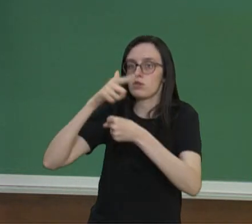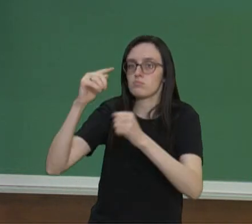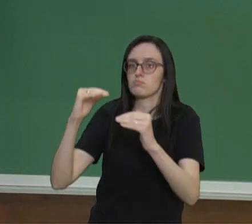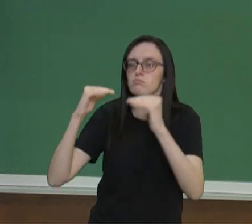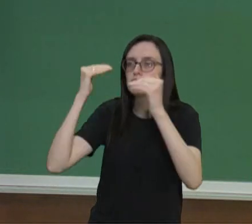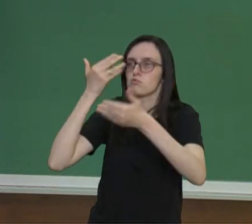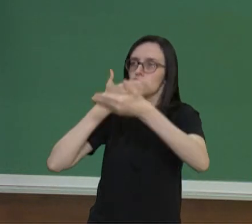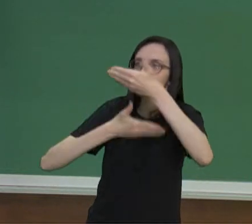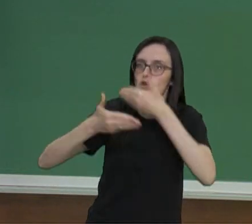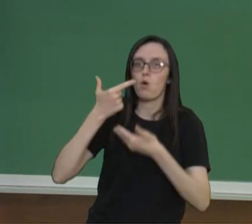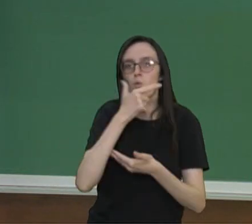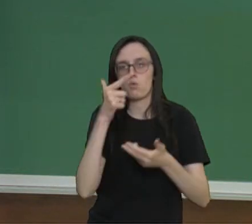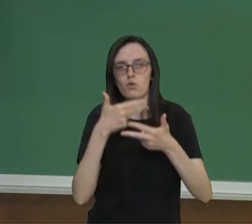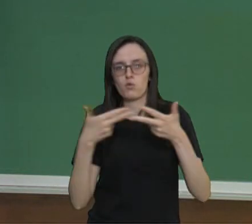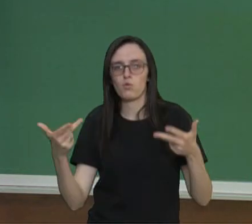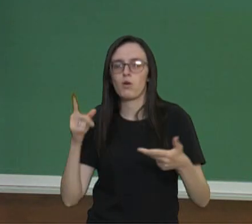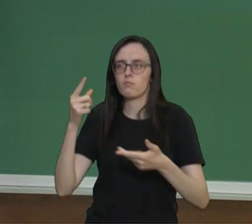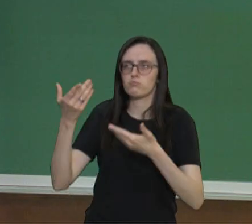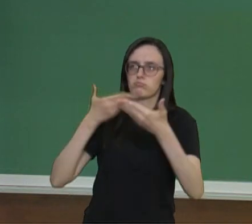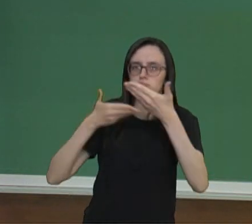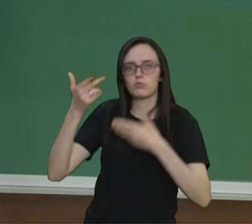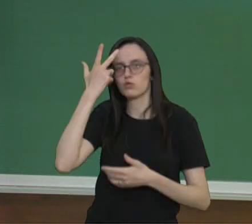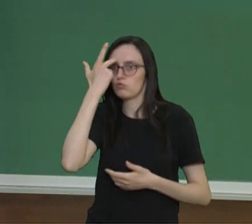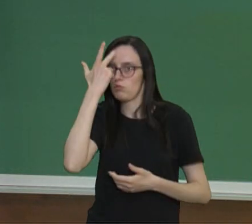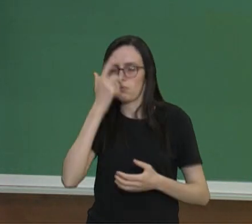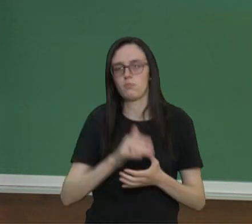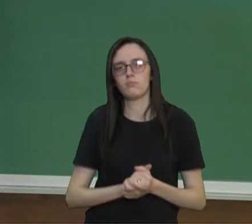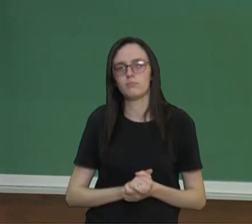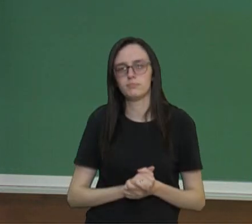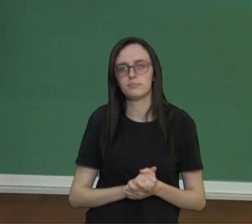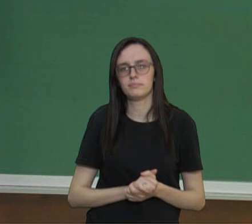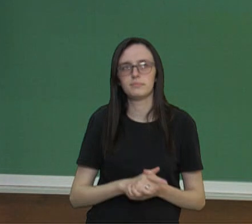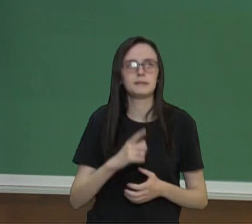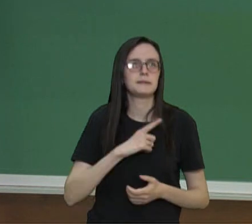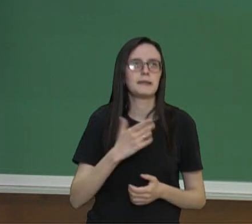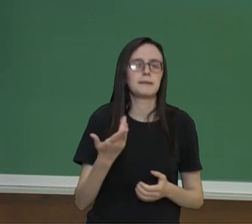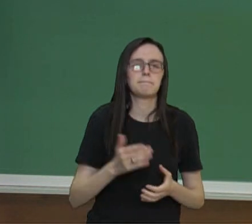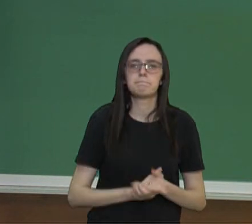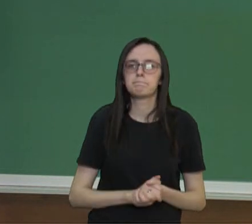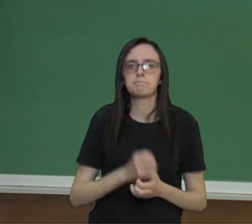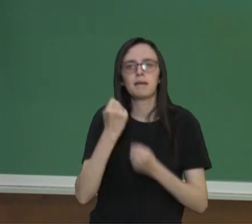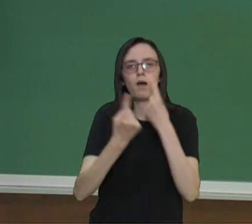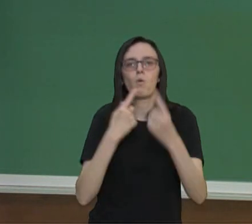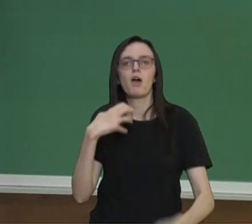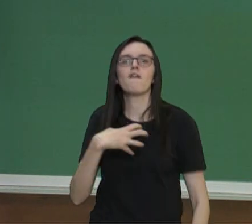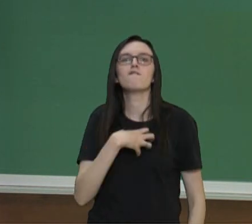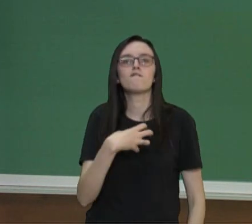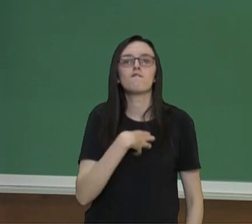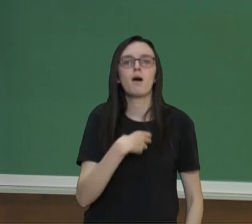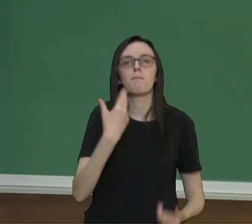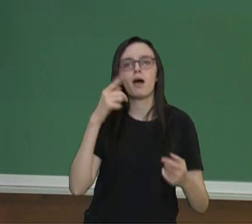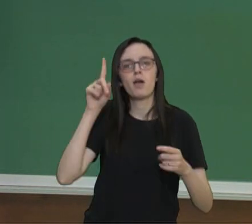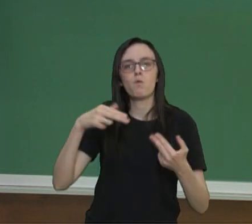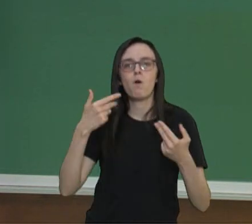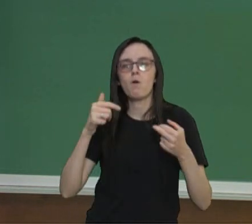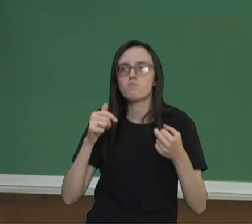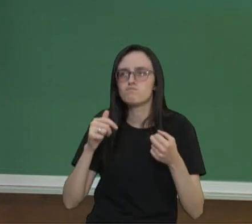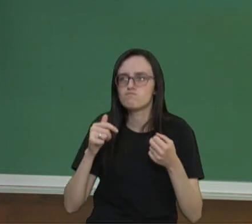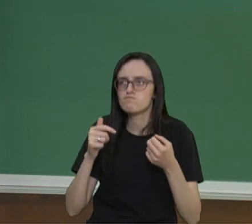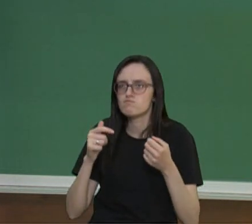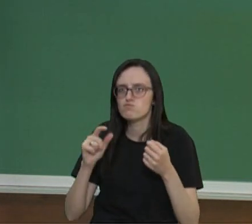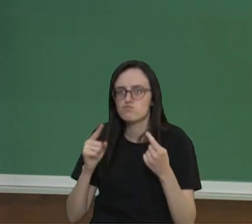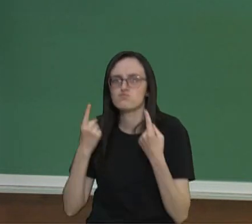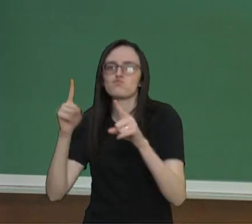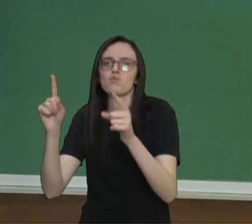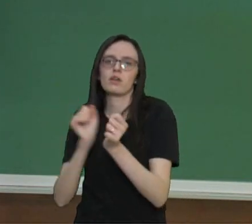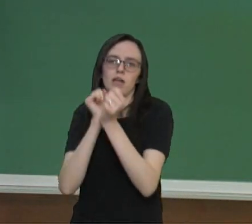em troca de algumas coisas. Uma negociação normal. Então você tem aí algumas formas de resistência à escravidão mostradas para